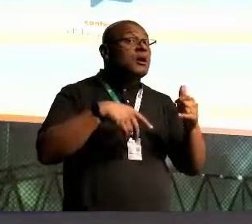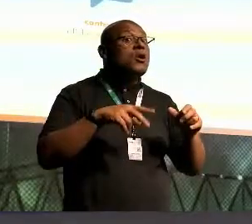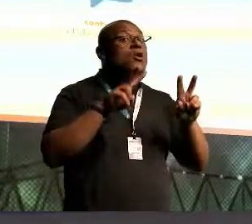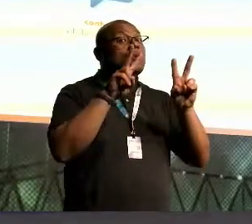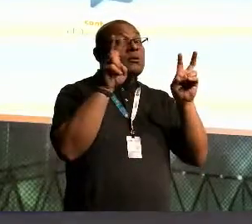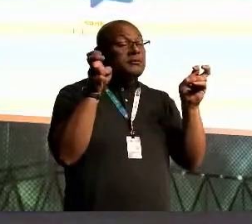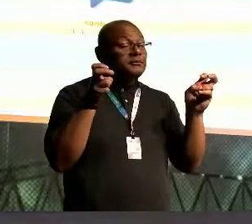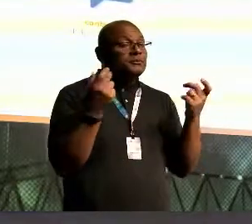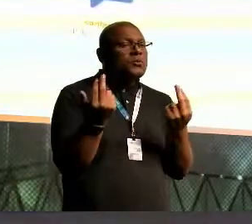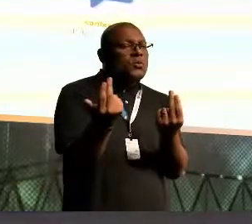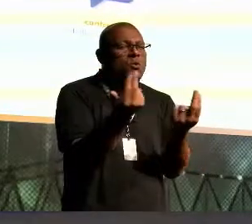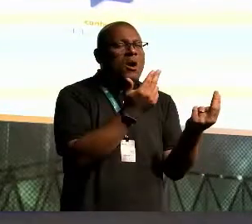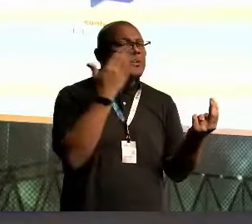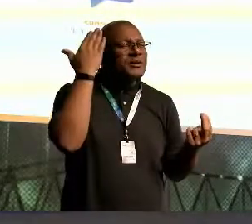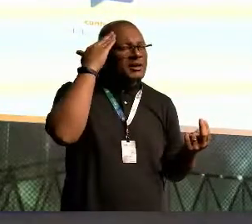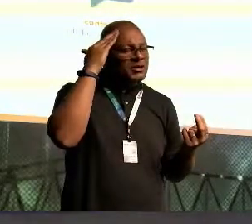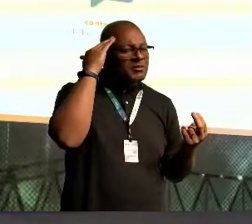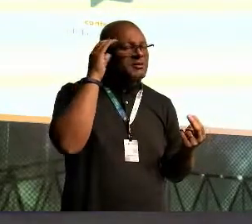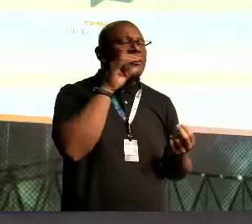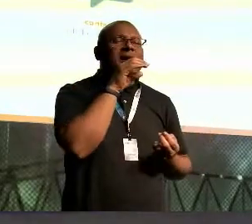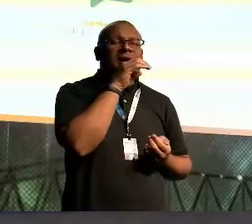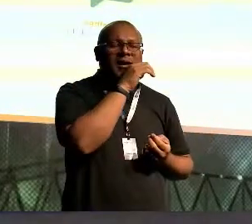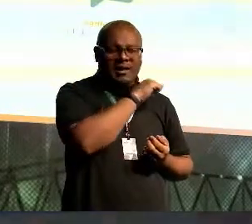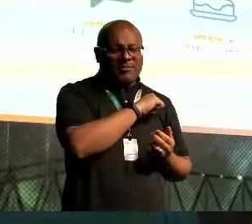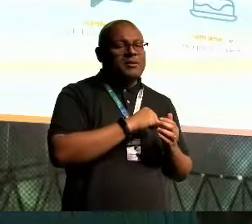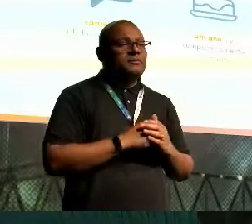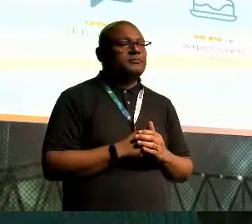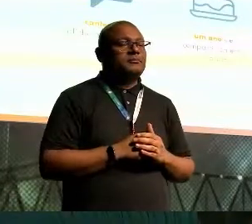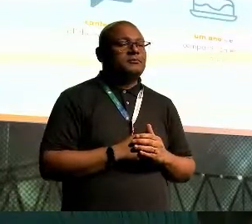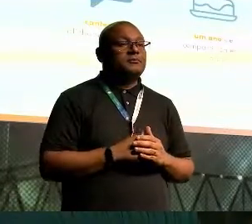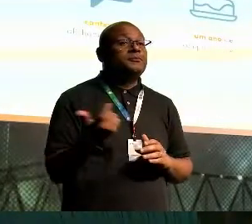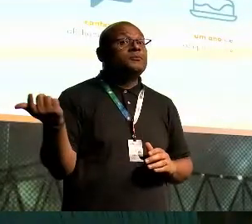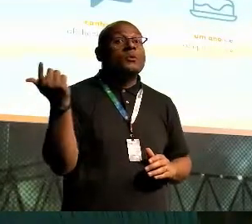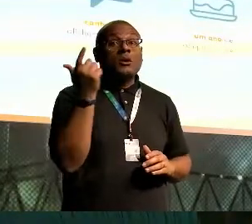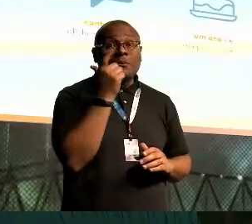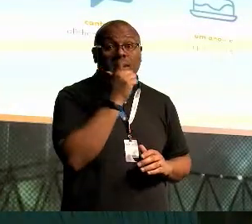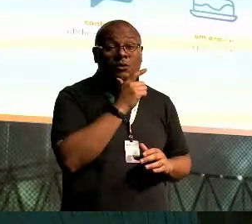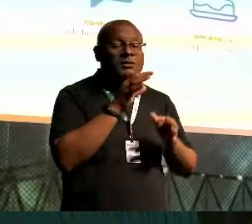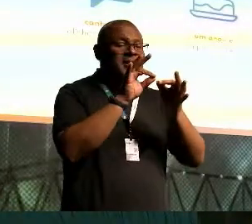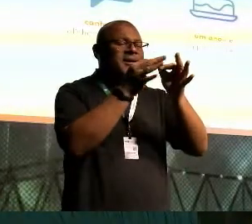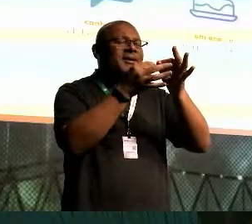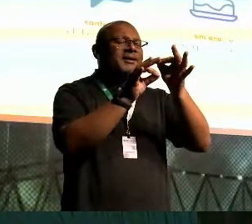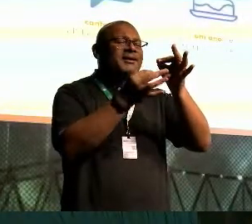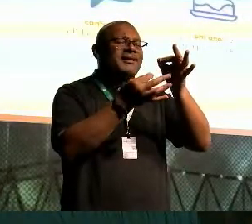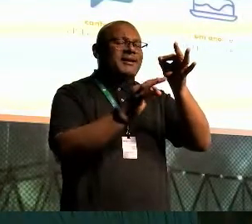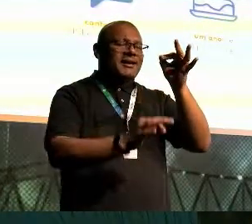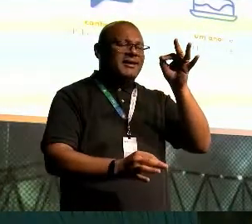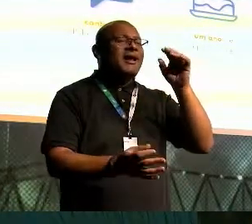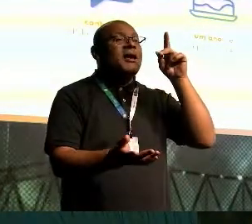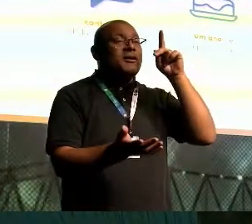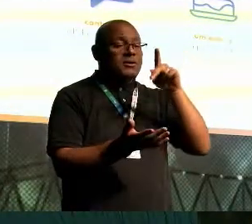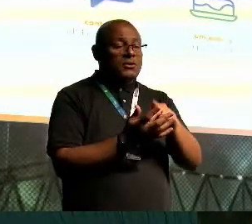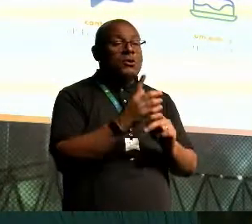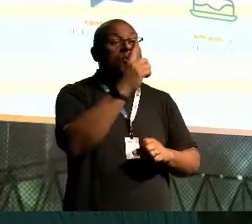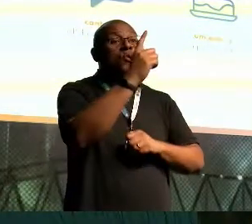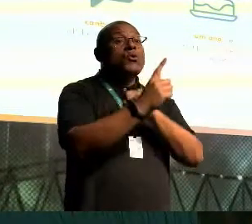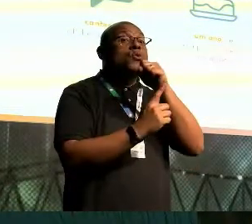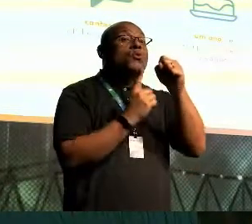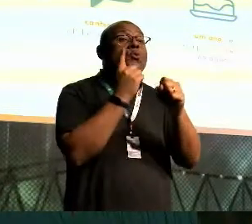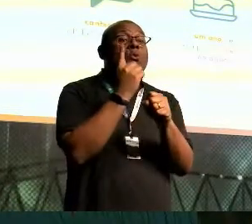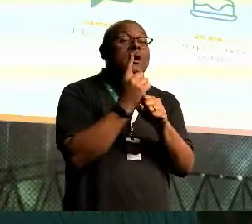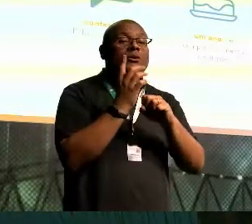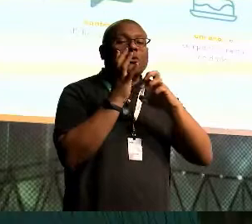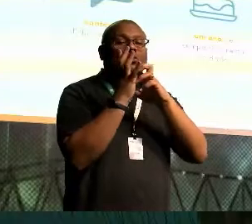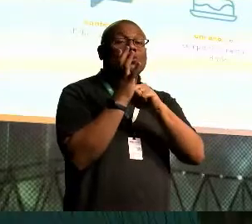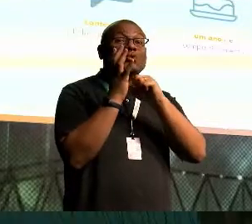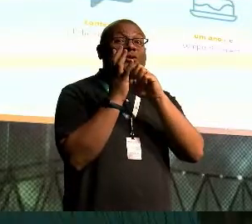todo mundo na mesma página, tentar ser bem rápida aqui, para conseguir depois explorar um pouco do que eu vim falar mesmo, que é 1 ano de compartilhamento de